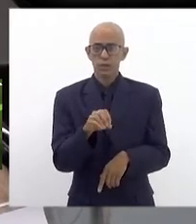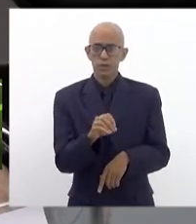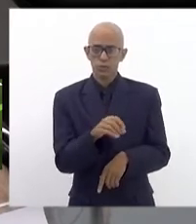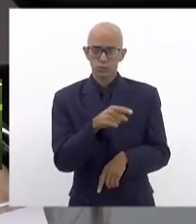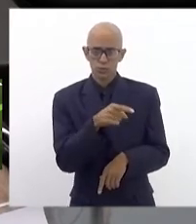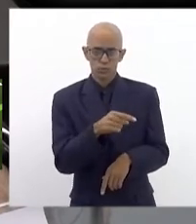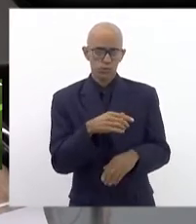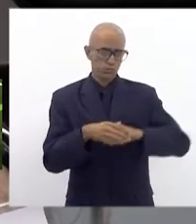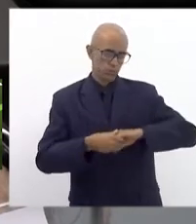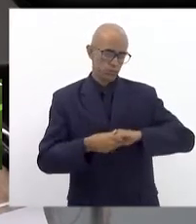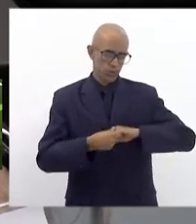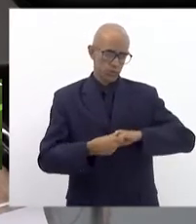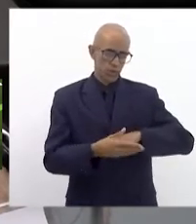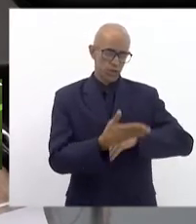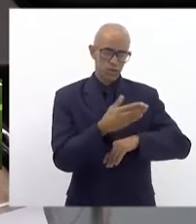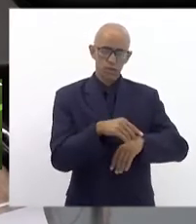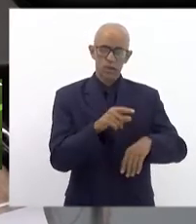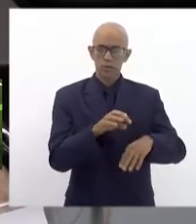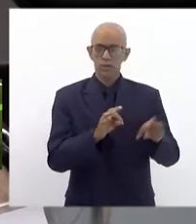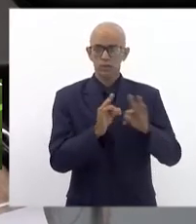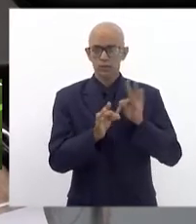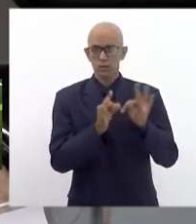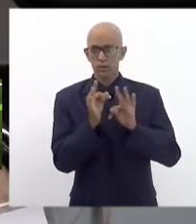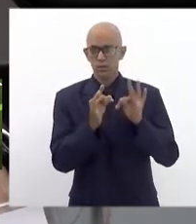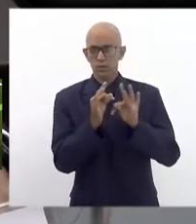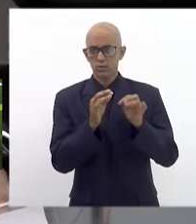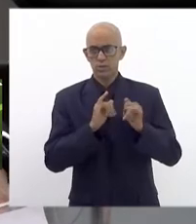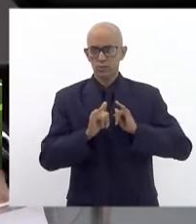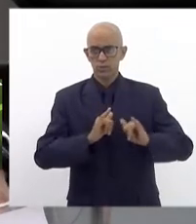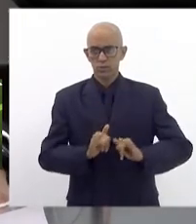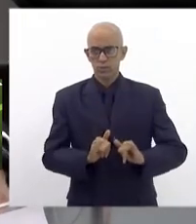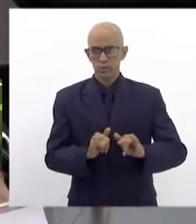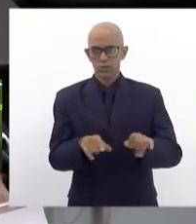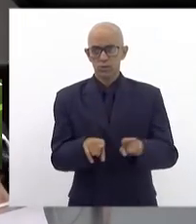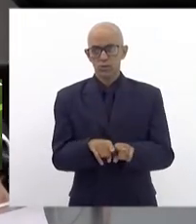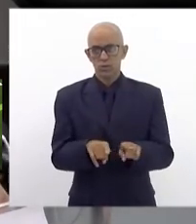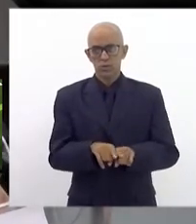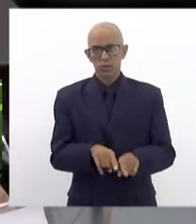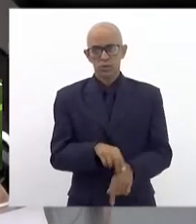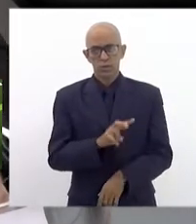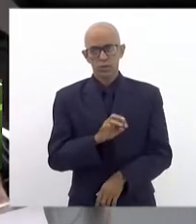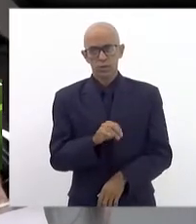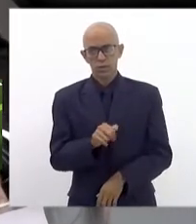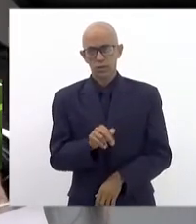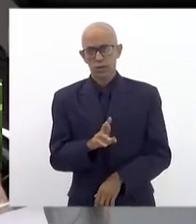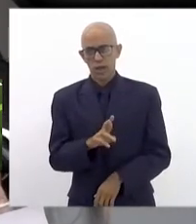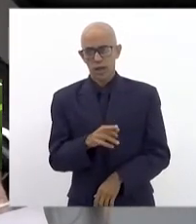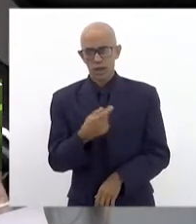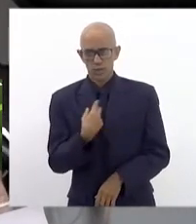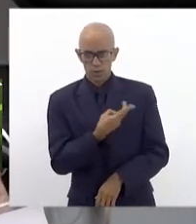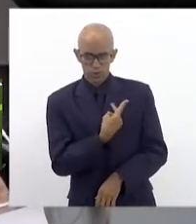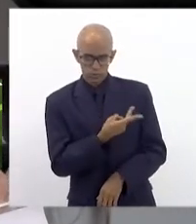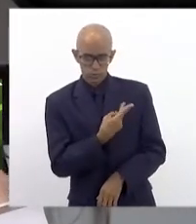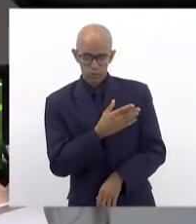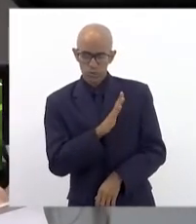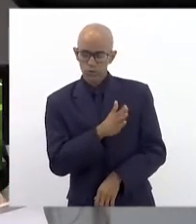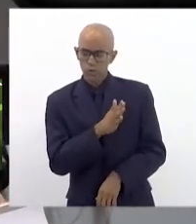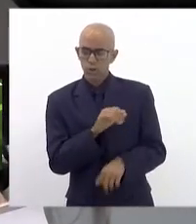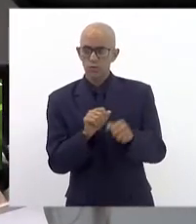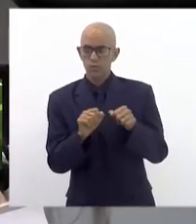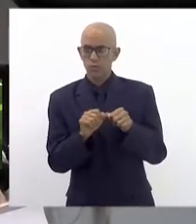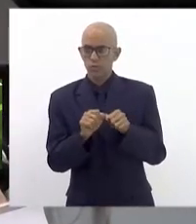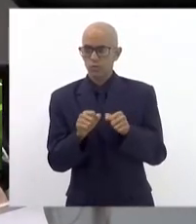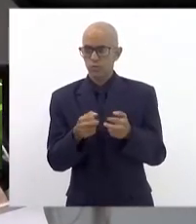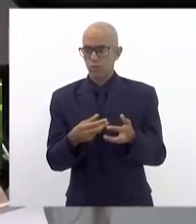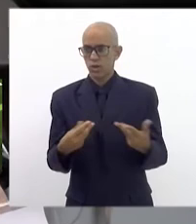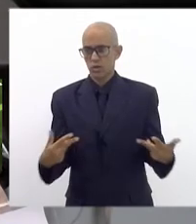da informação, que está virtual. Enfim, o Bitar, né, que já fizemos muita coisa junto. Sérgio